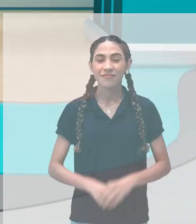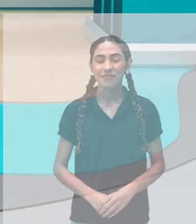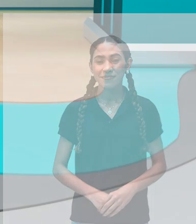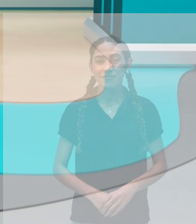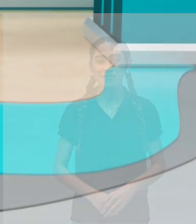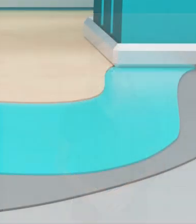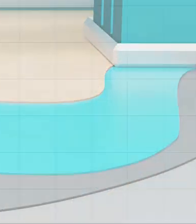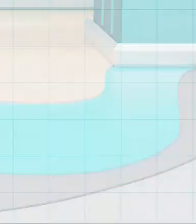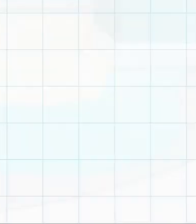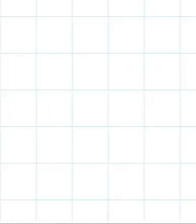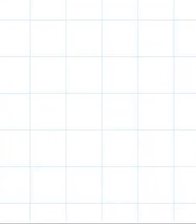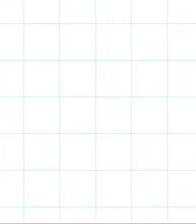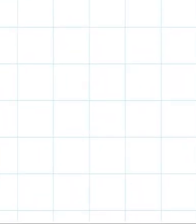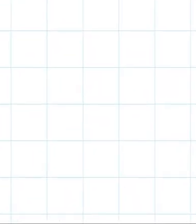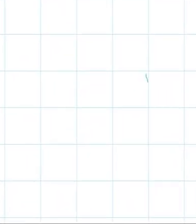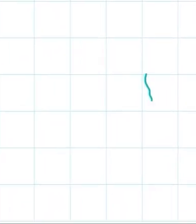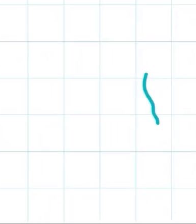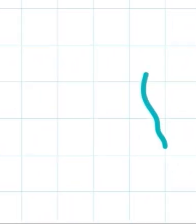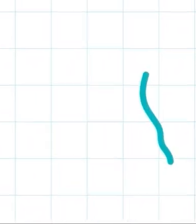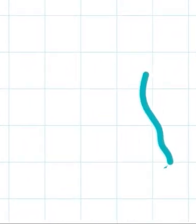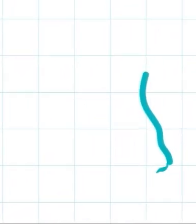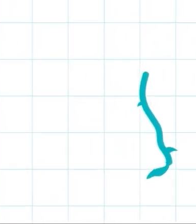aula.